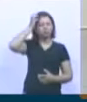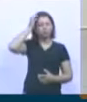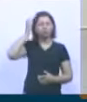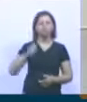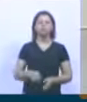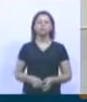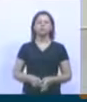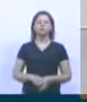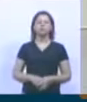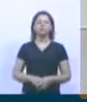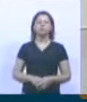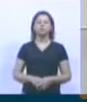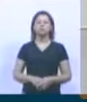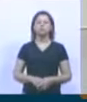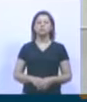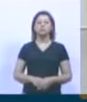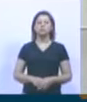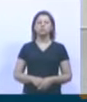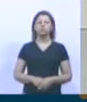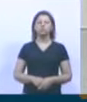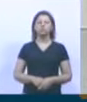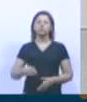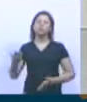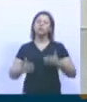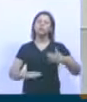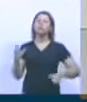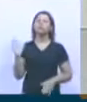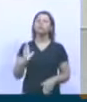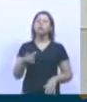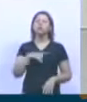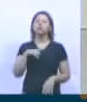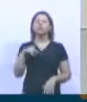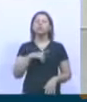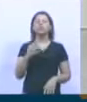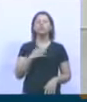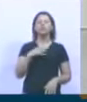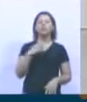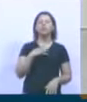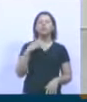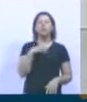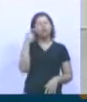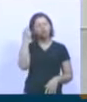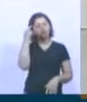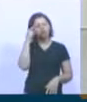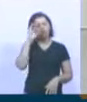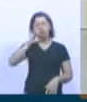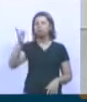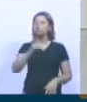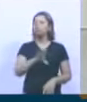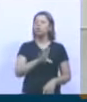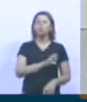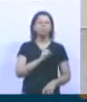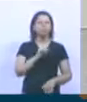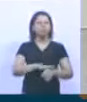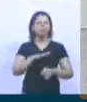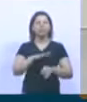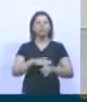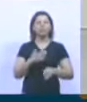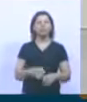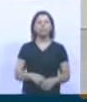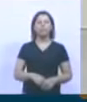he felt that God did not love him anymore. Talvez ele já tivesse sentido que pensasse que Deus já não mais o amava. And therefore, what